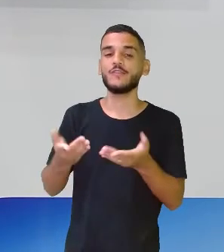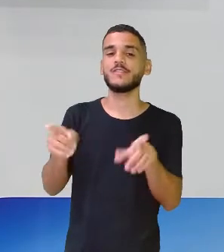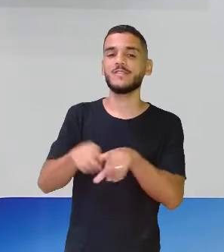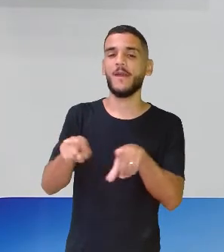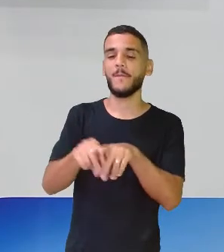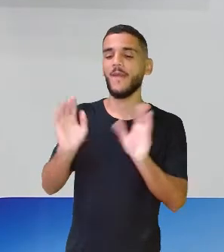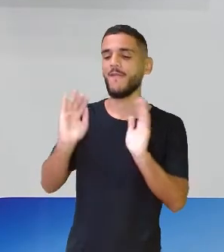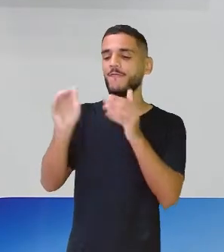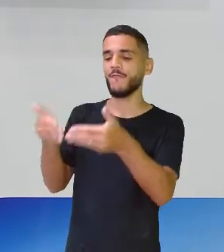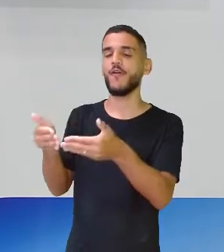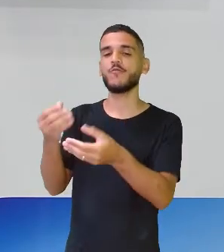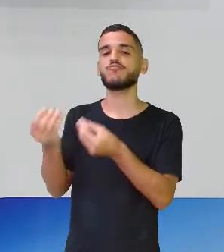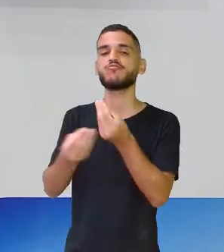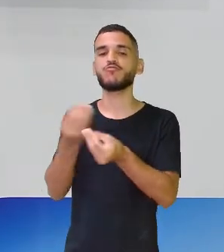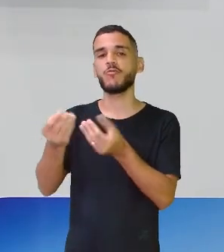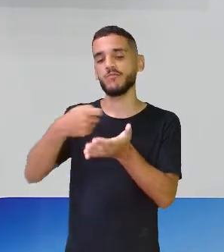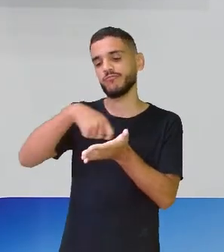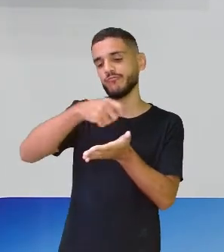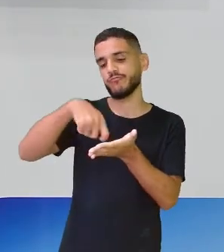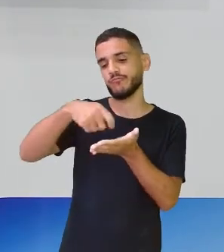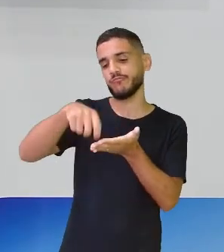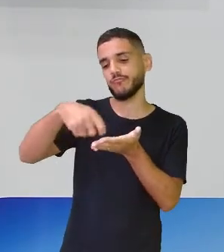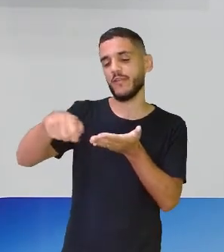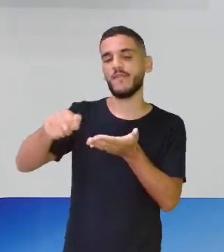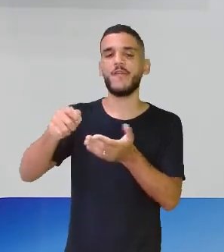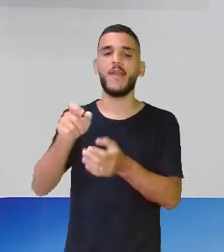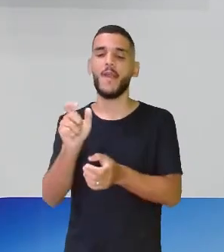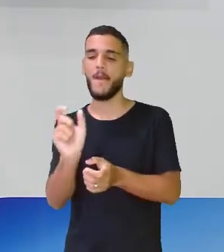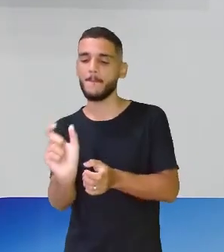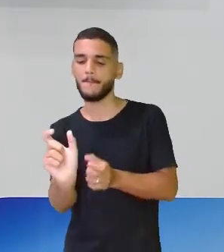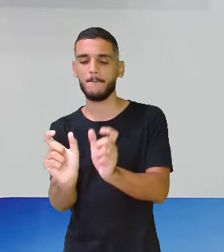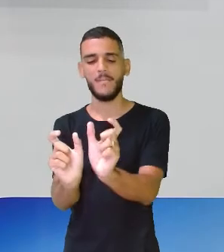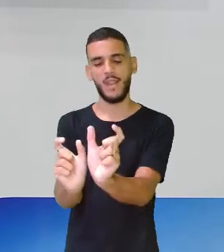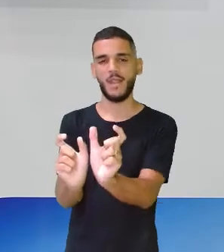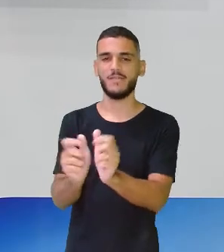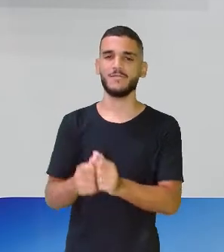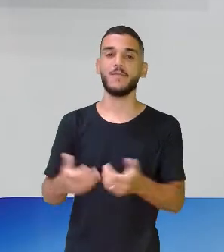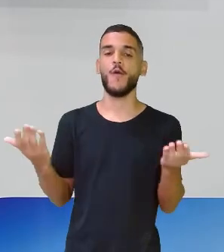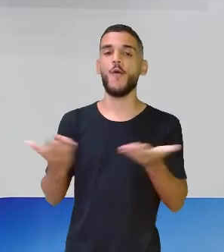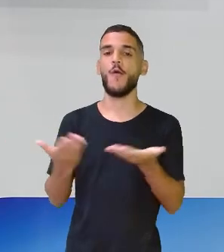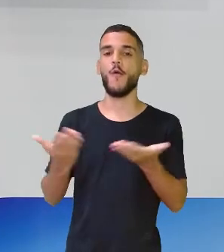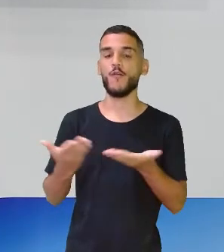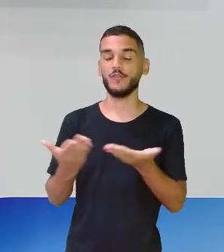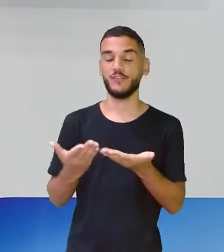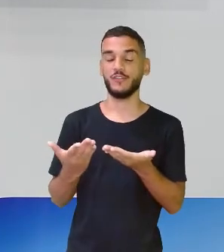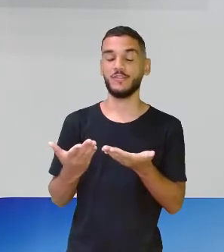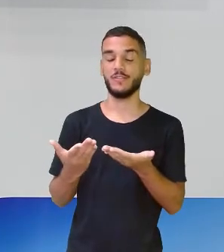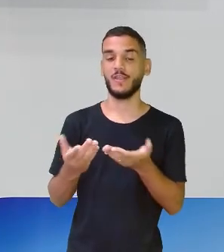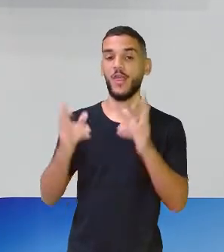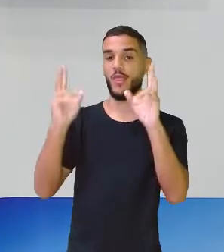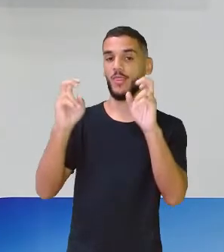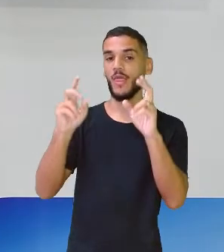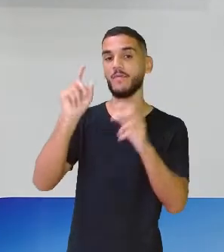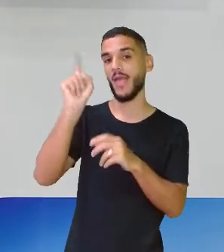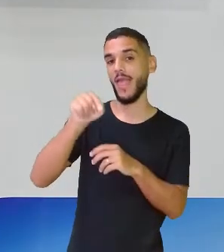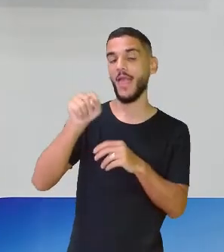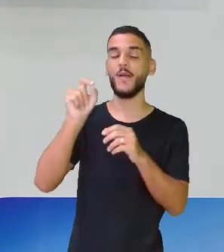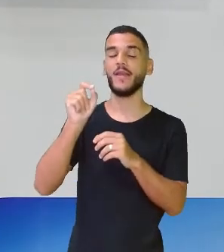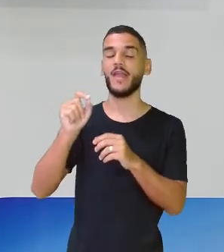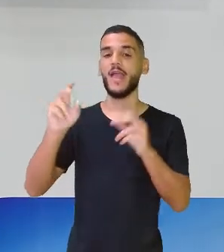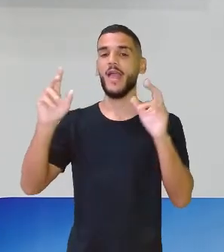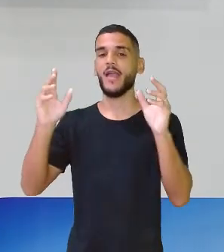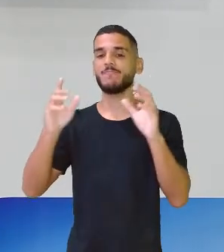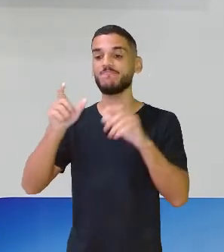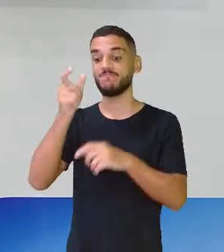Vamos pensar na ortografia. E o tema da aula hoje é atenção ao escrever